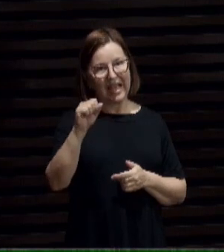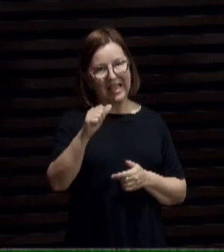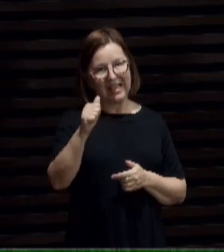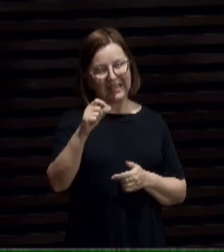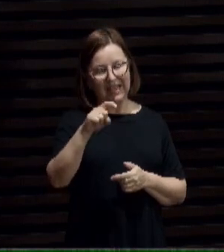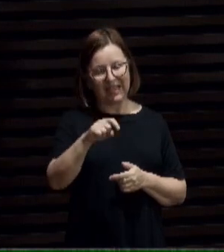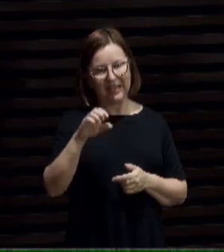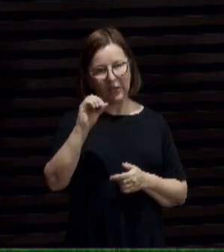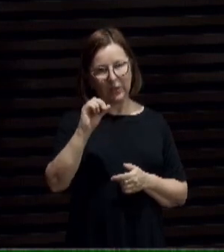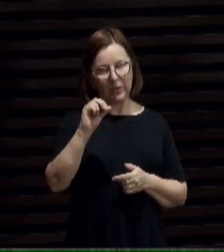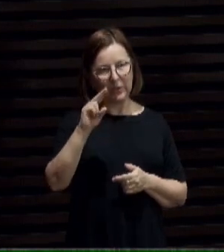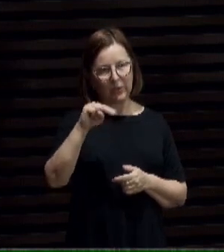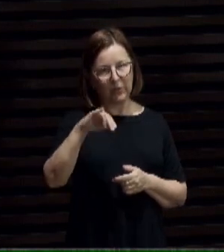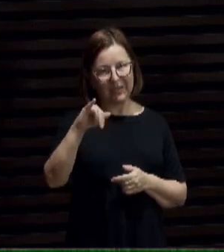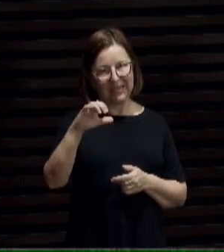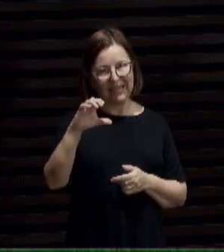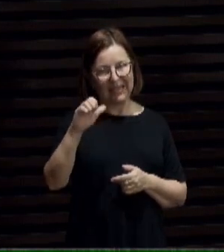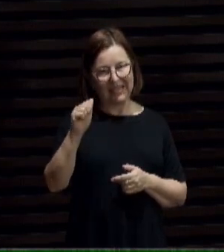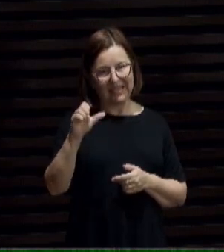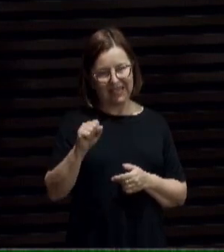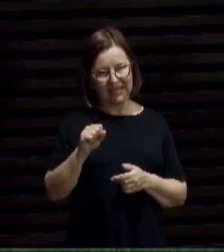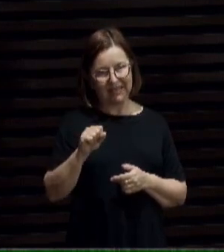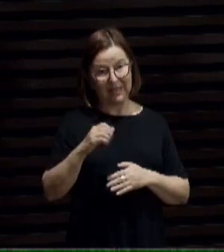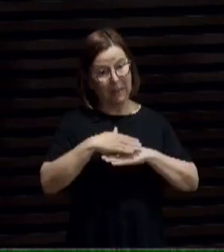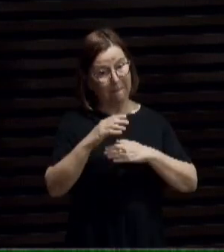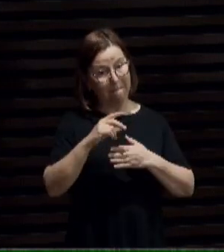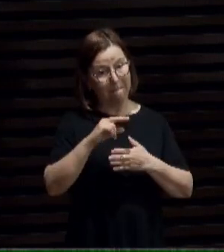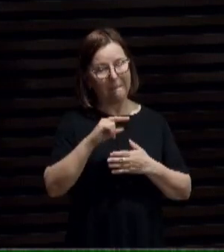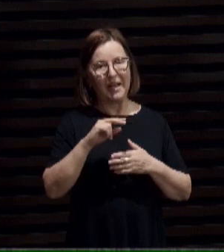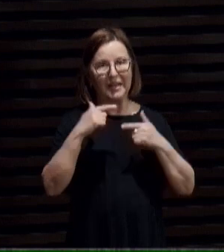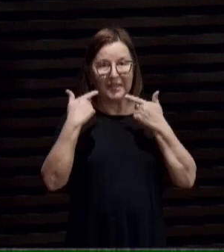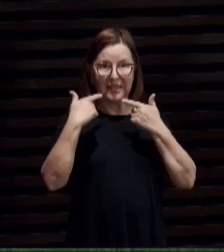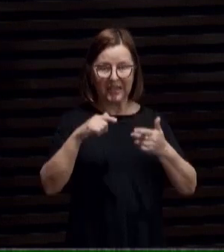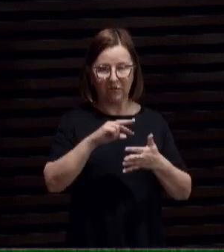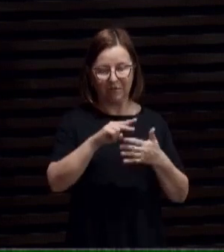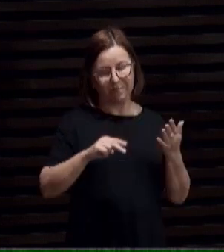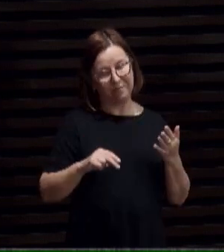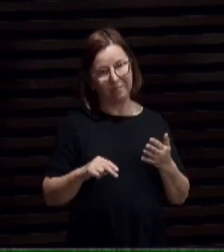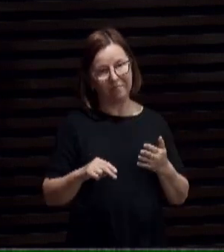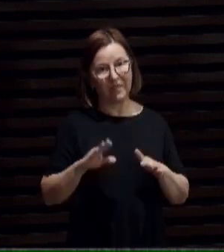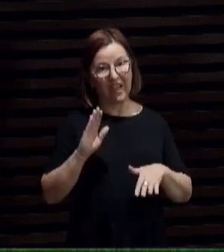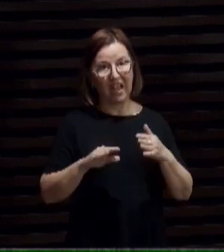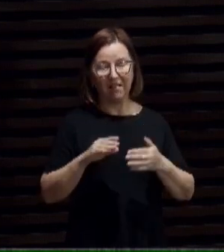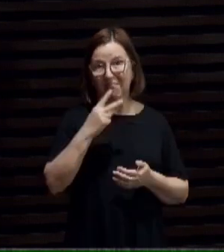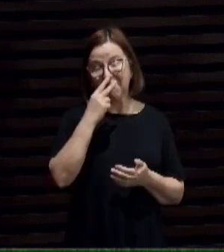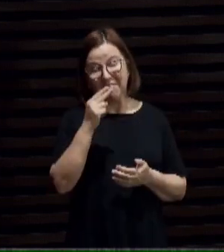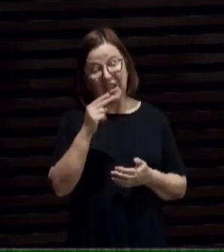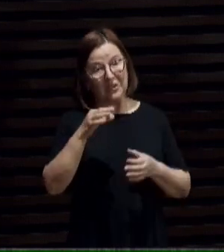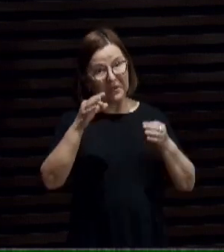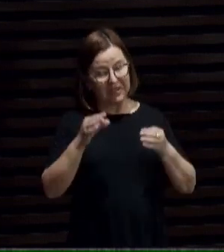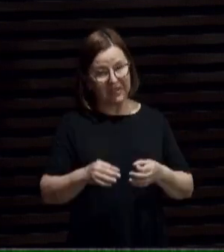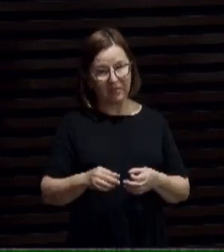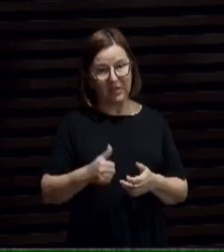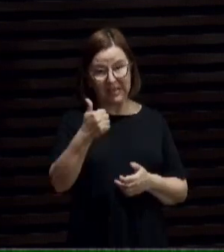várias. Pode ser que estejam certo. Há 153 línguas dos 3